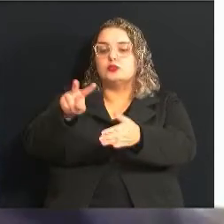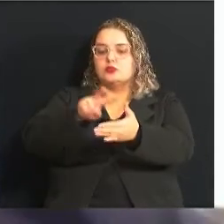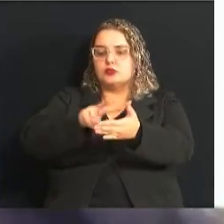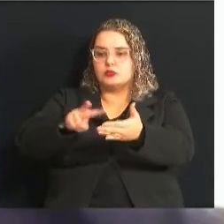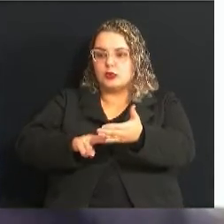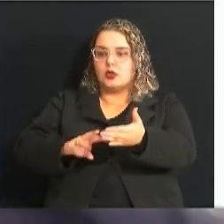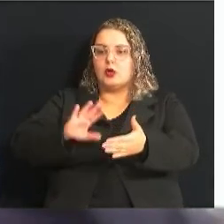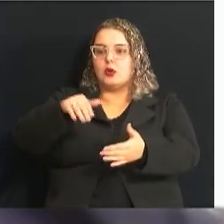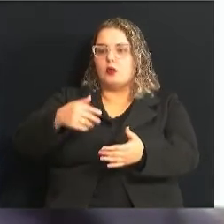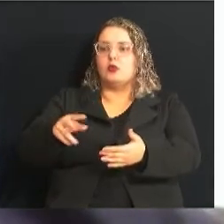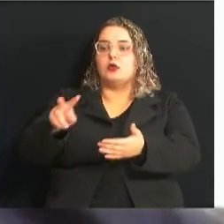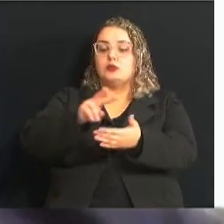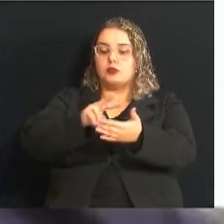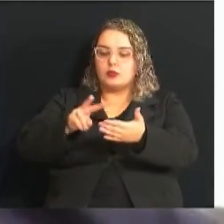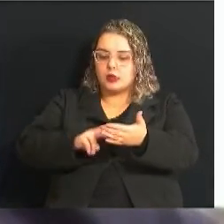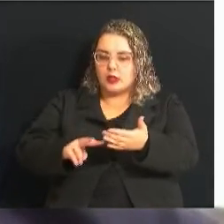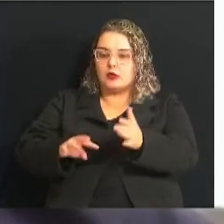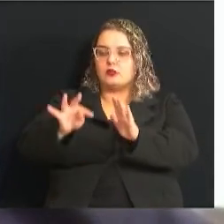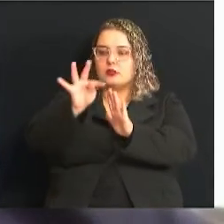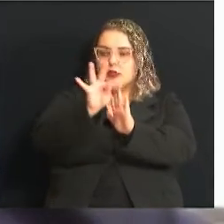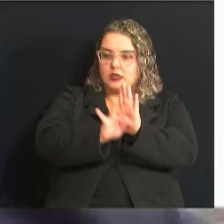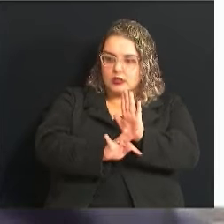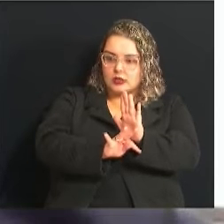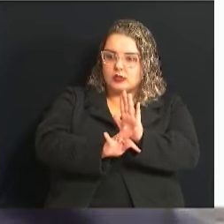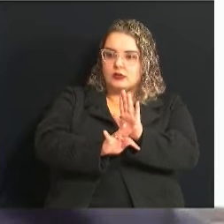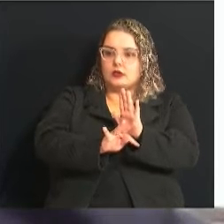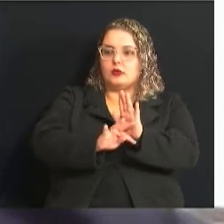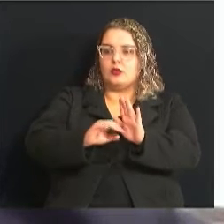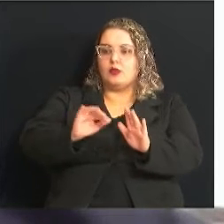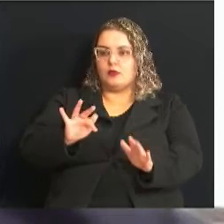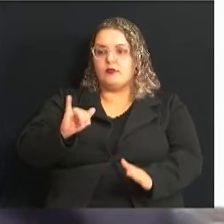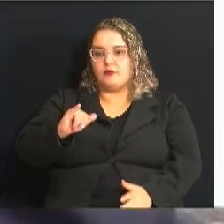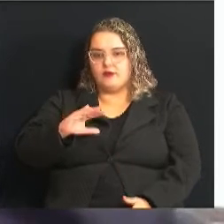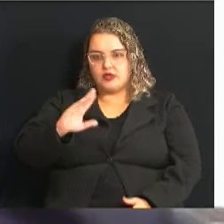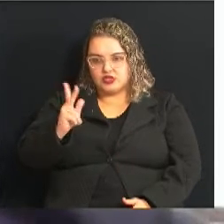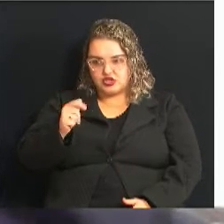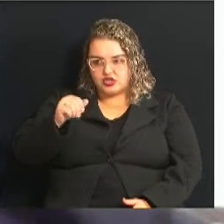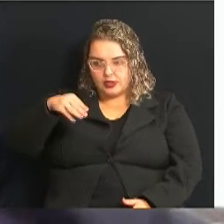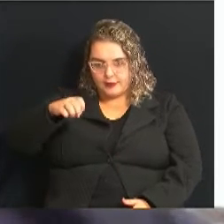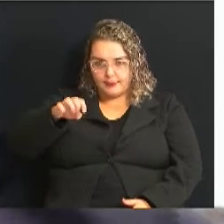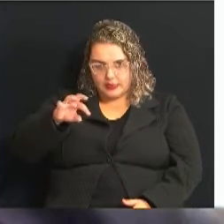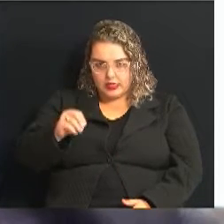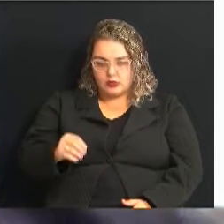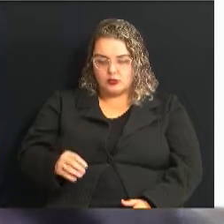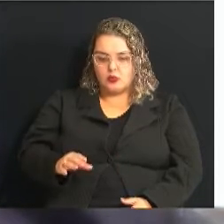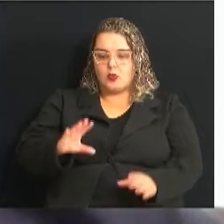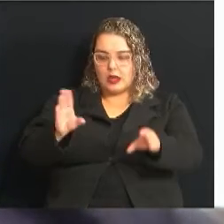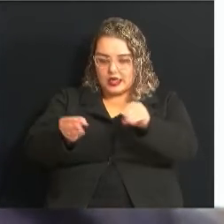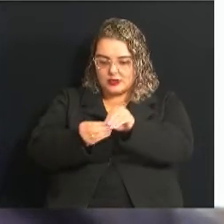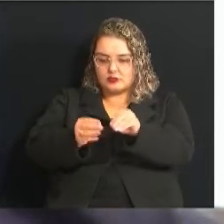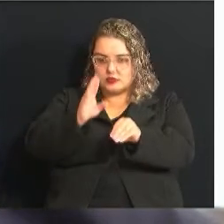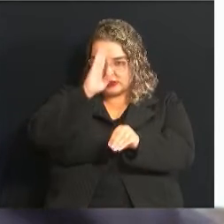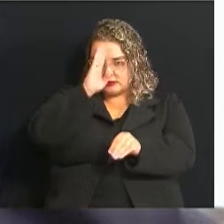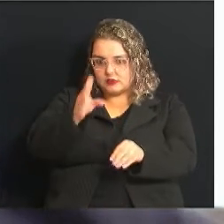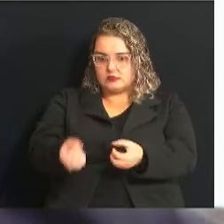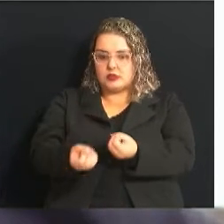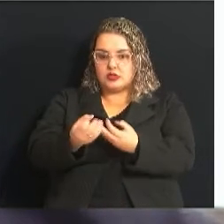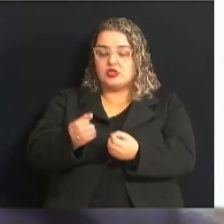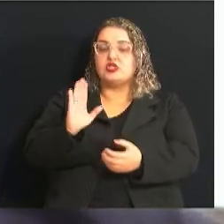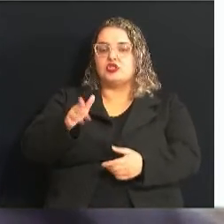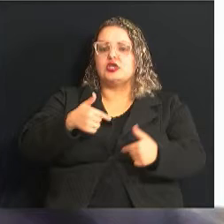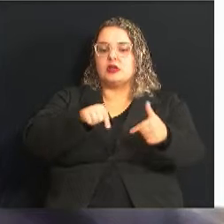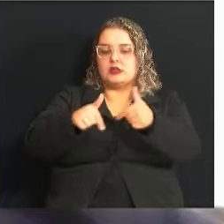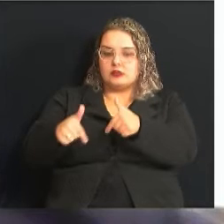uma vez o texto e vai promovendo um fichamento, um resumo das principais informações, você já está trabalhando